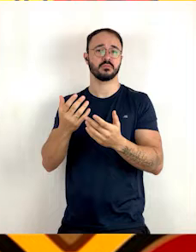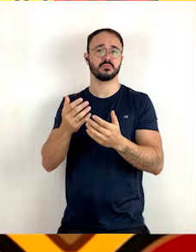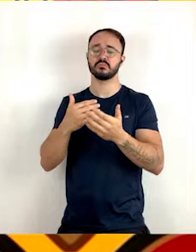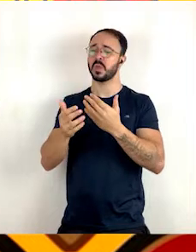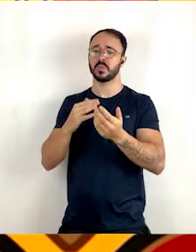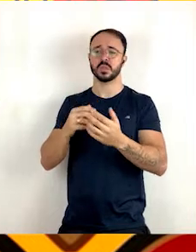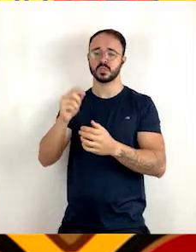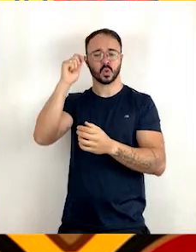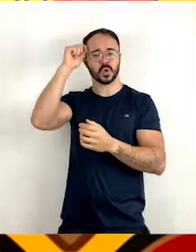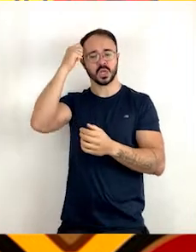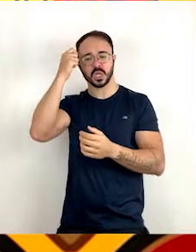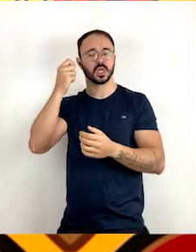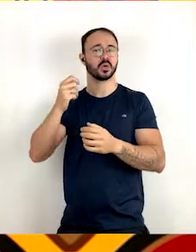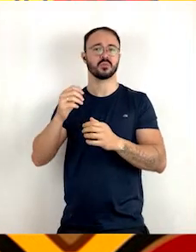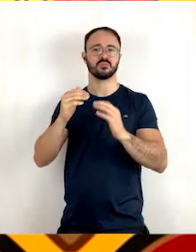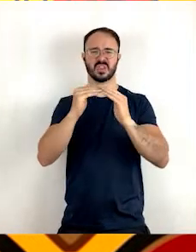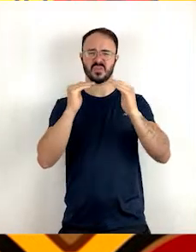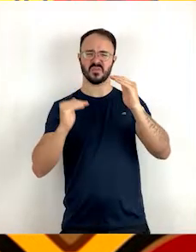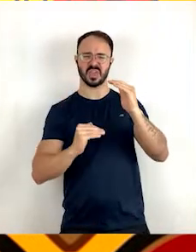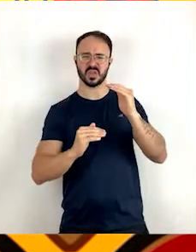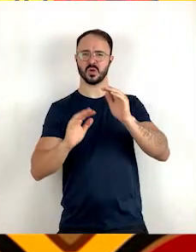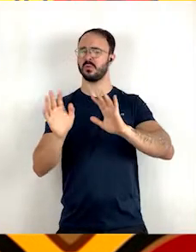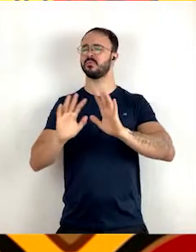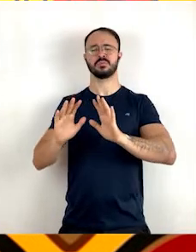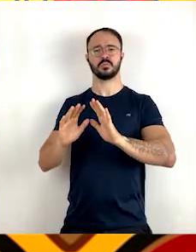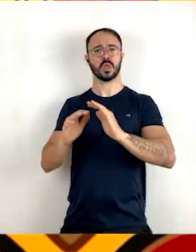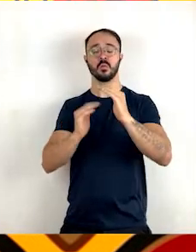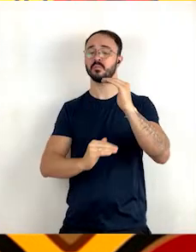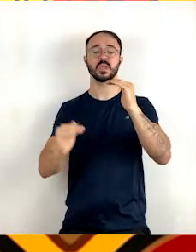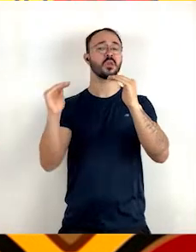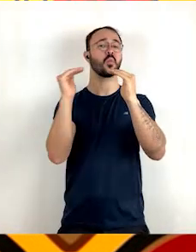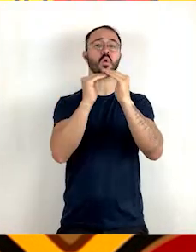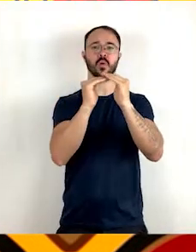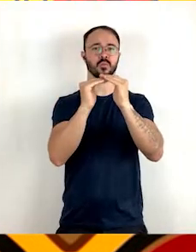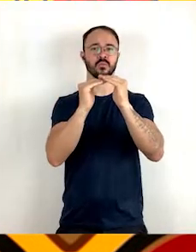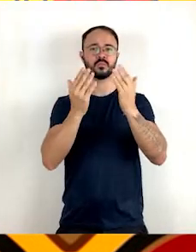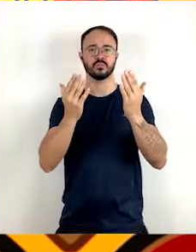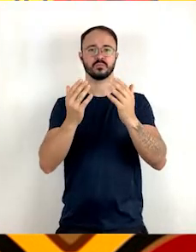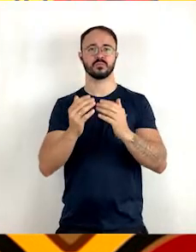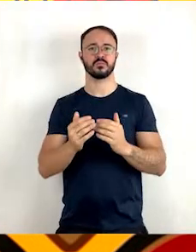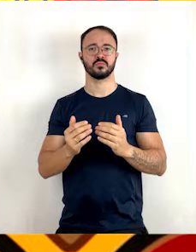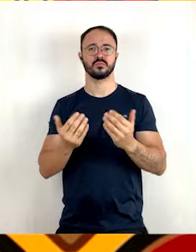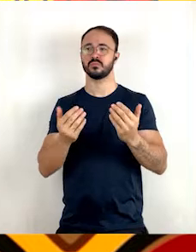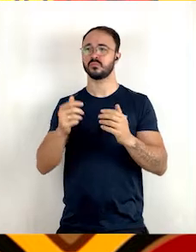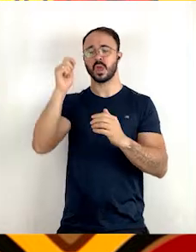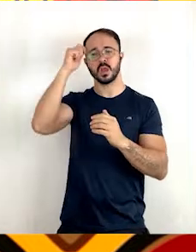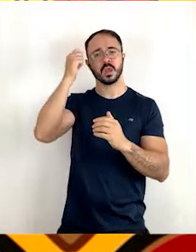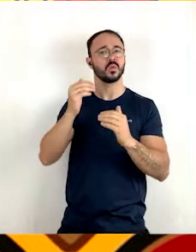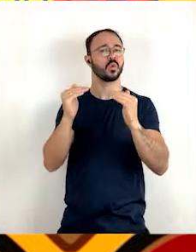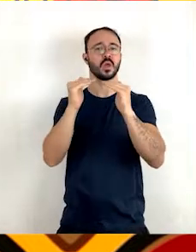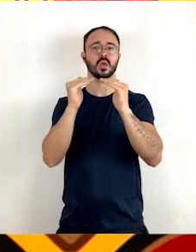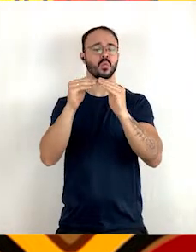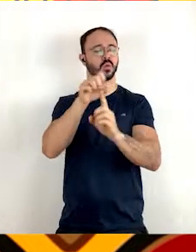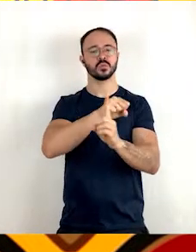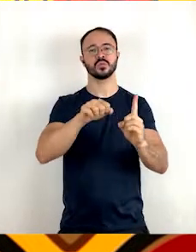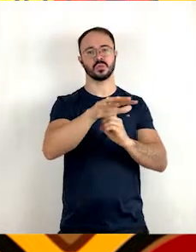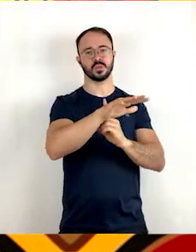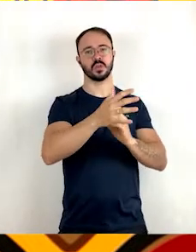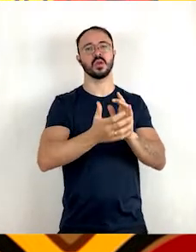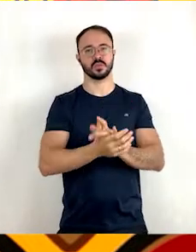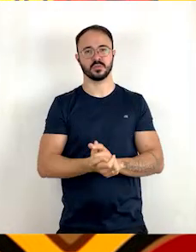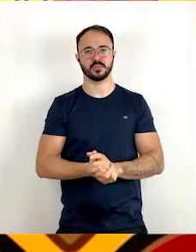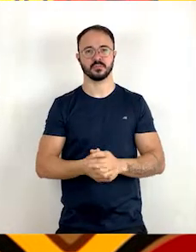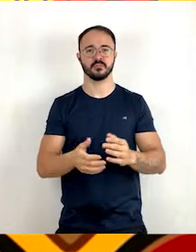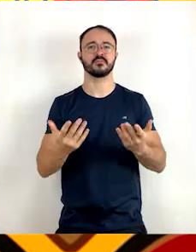especificidades mas não ser compreendido como inferior né não sou ser compreendido como menor que infelizmente é o que nós temos